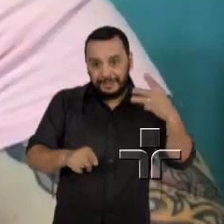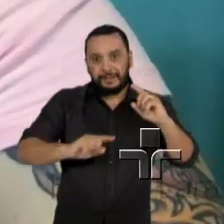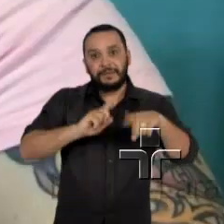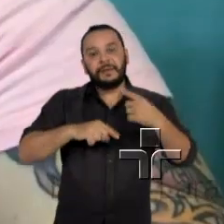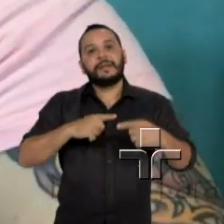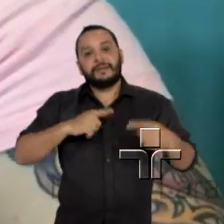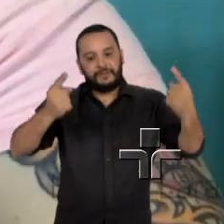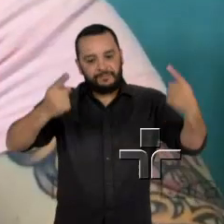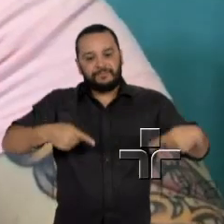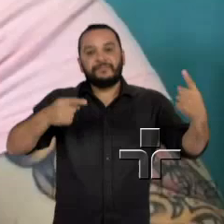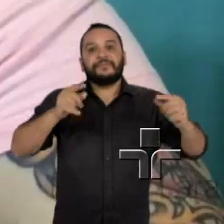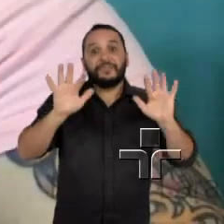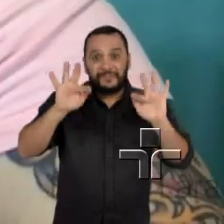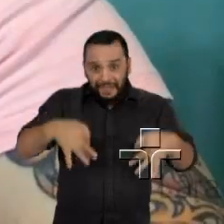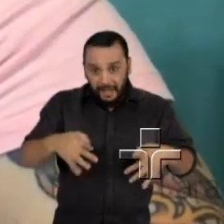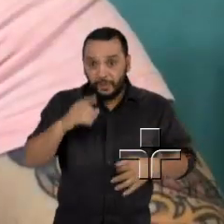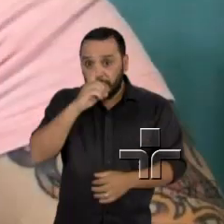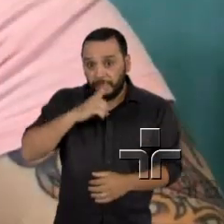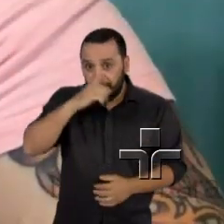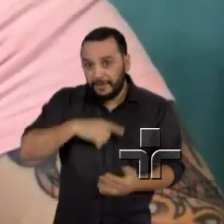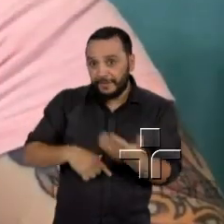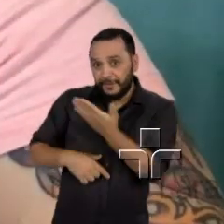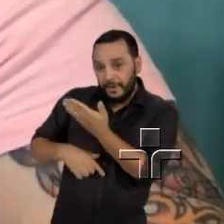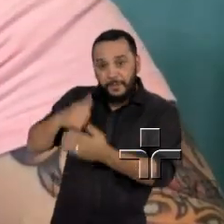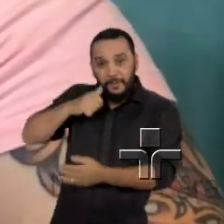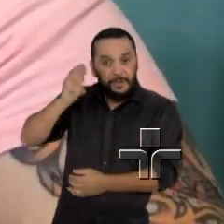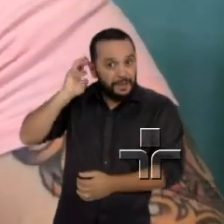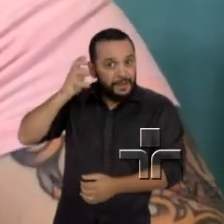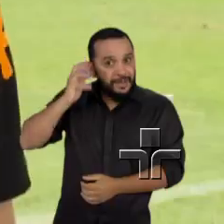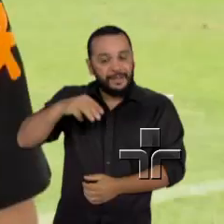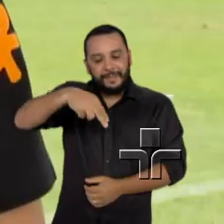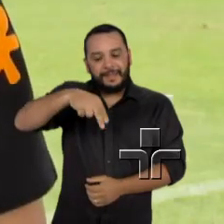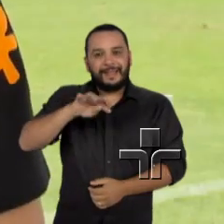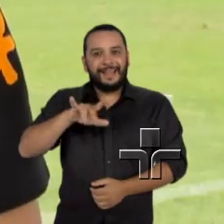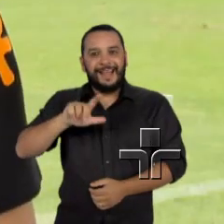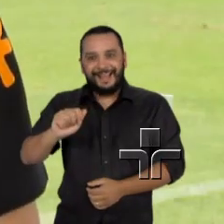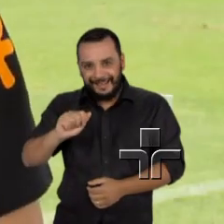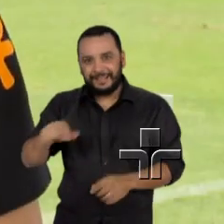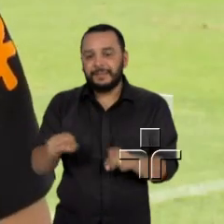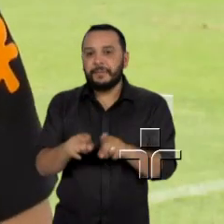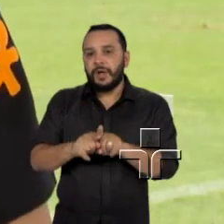domingo. A narração é por conta da radialista Natália Lara e os